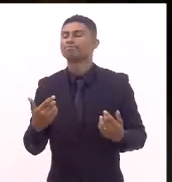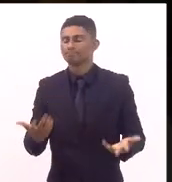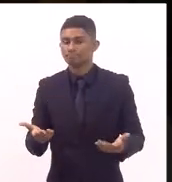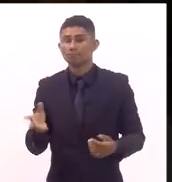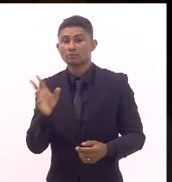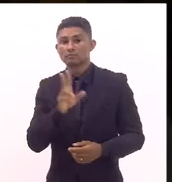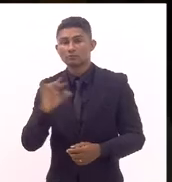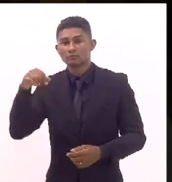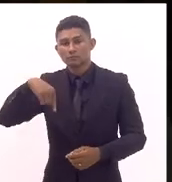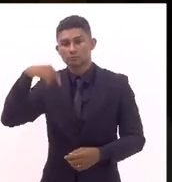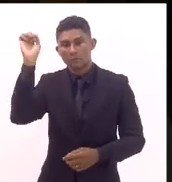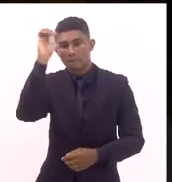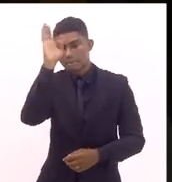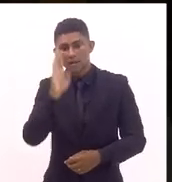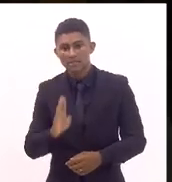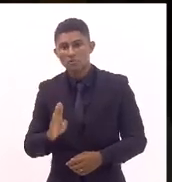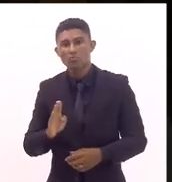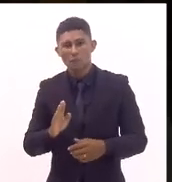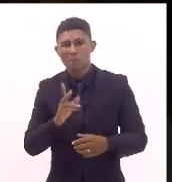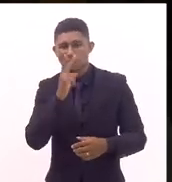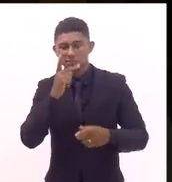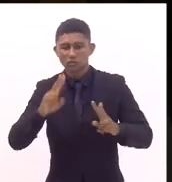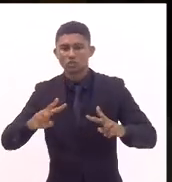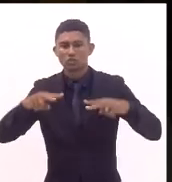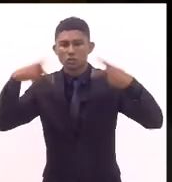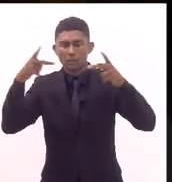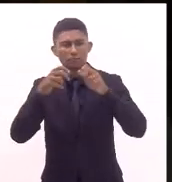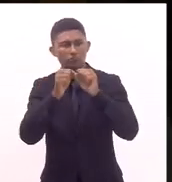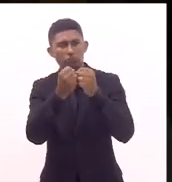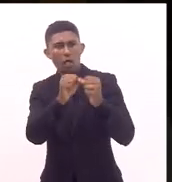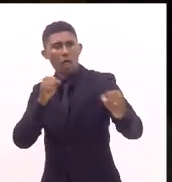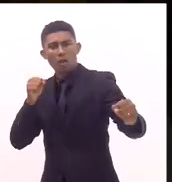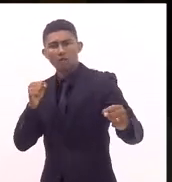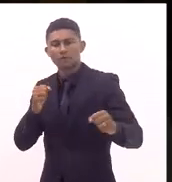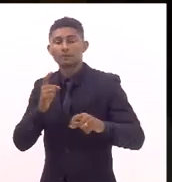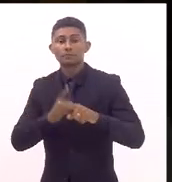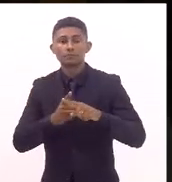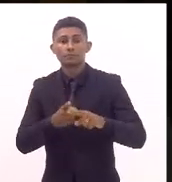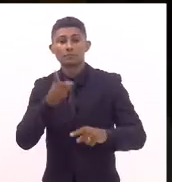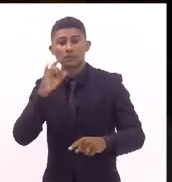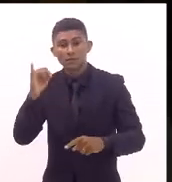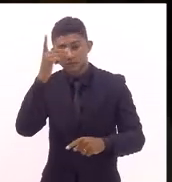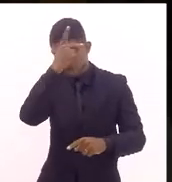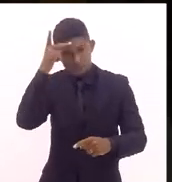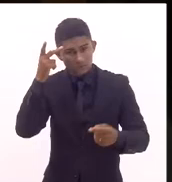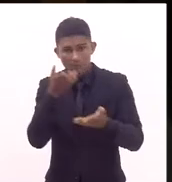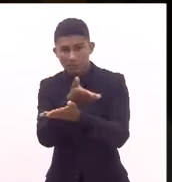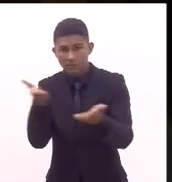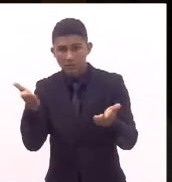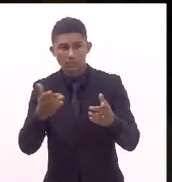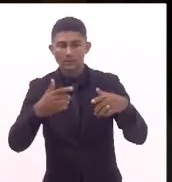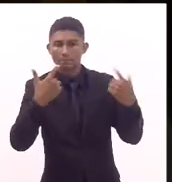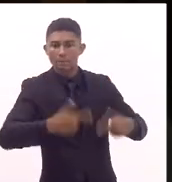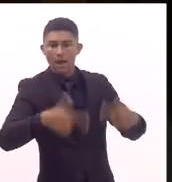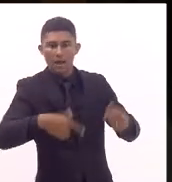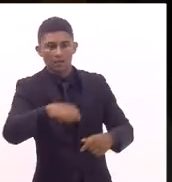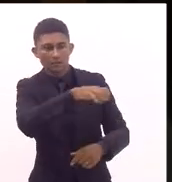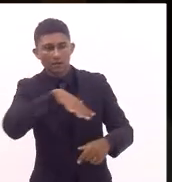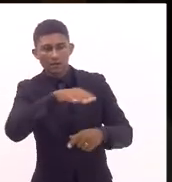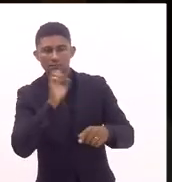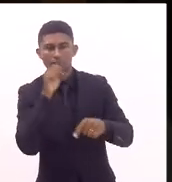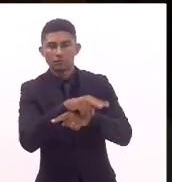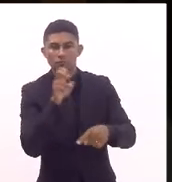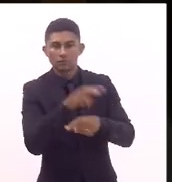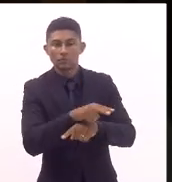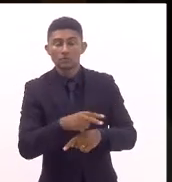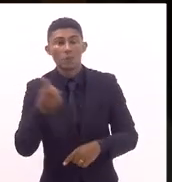ter o Brasil dobrado de tamanho e se essas pessoas foram incorporadas ao mercado ao invés de 70